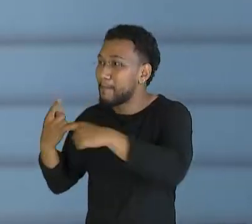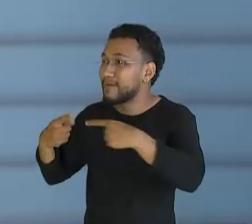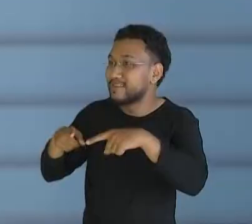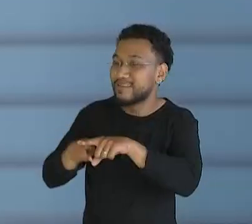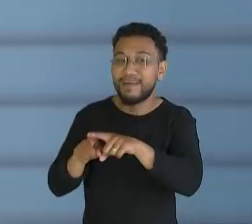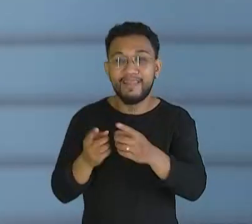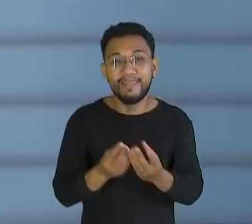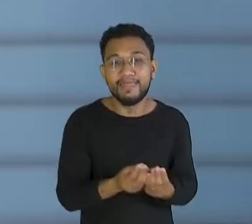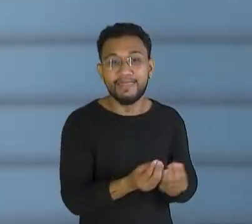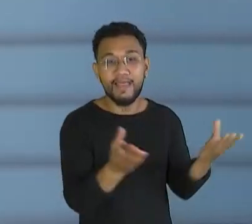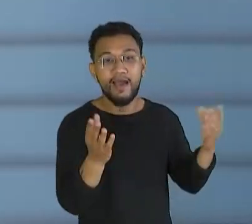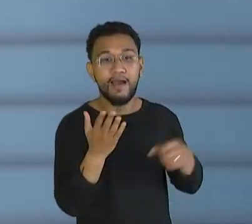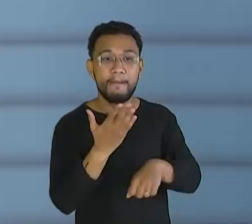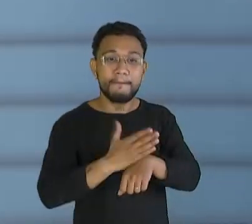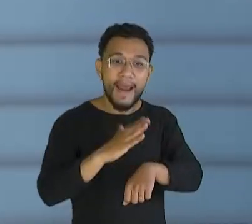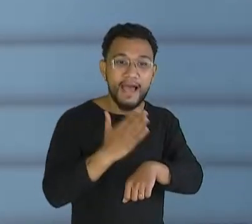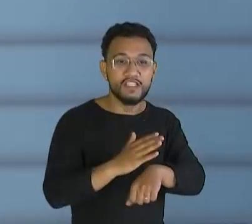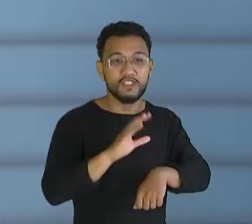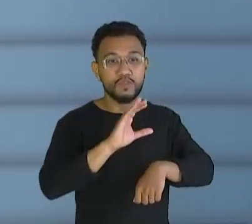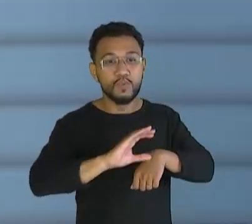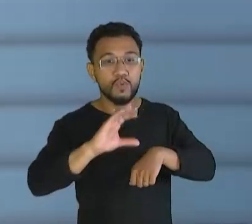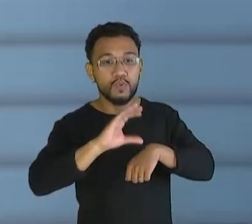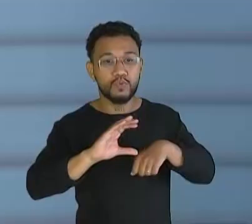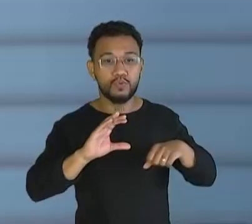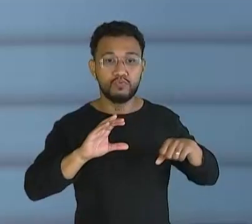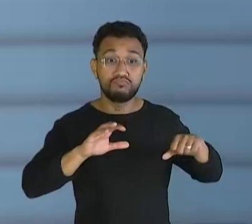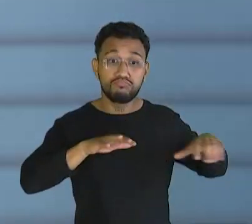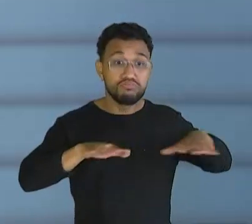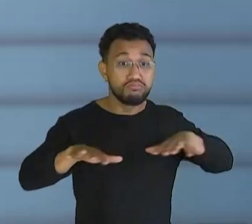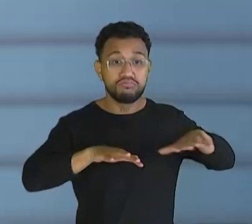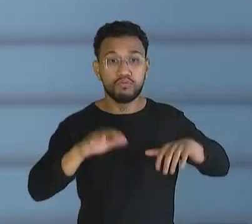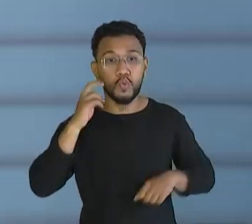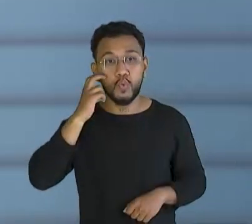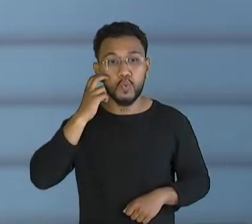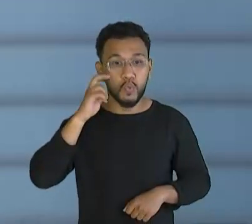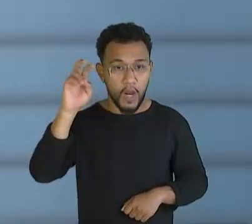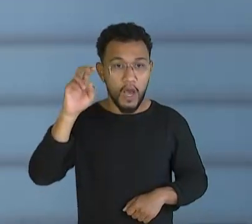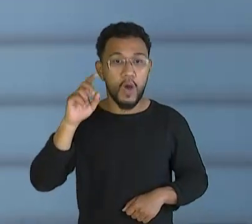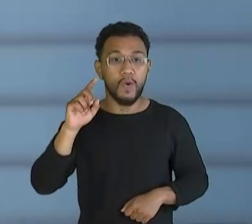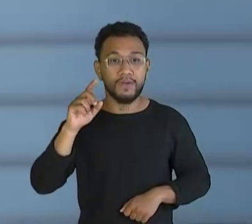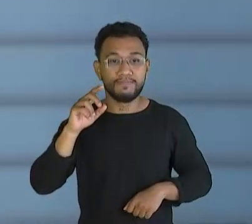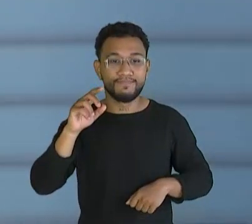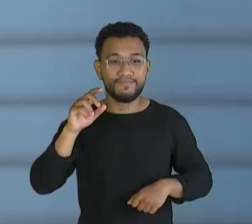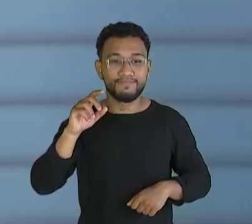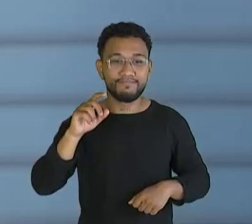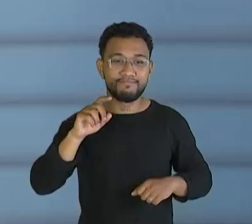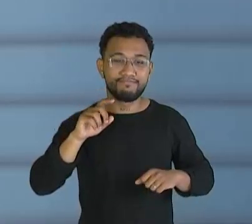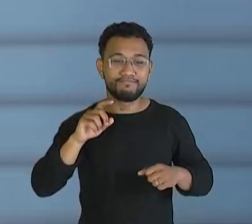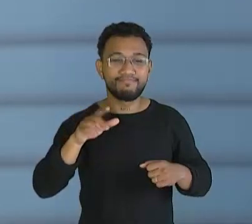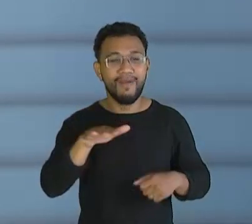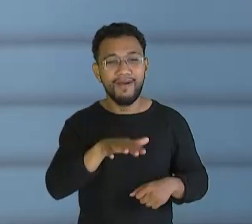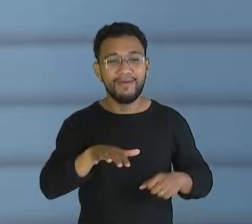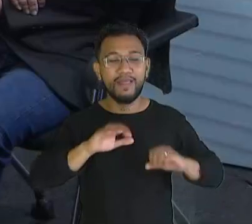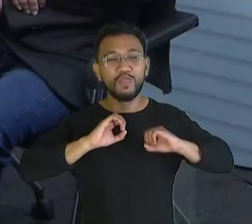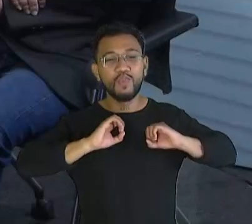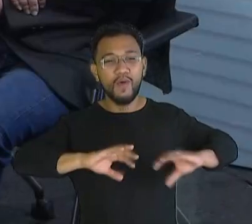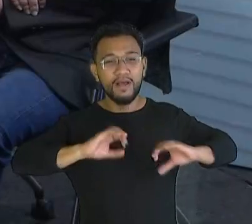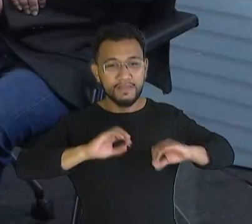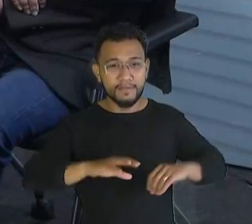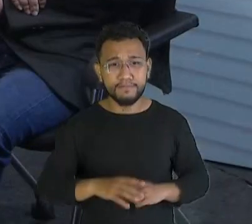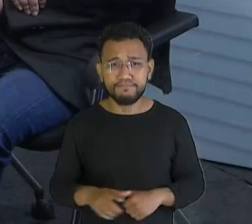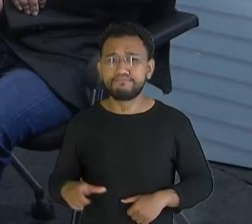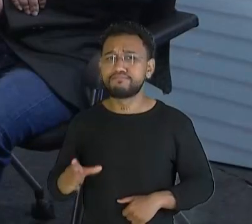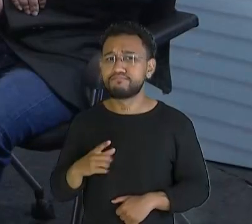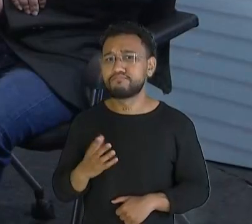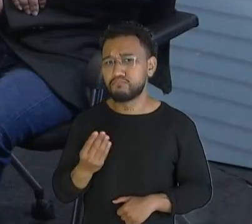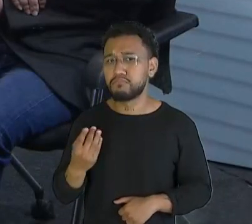para movimentar essas questões culturais e de educação dos moradores. Parceria com entidades, aí tem a FIEC, né? Tem, a